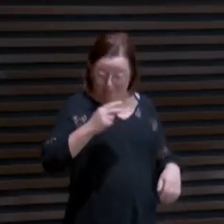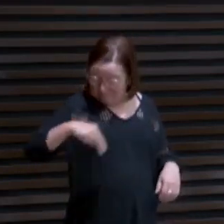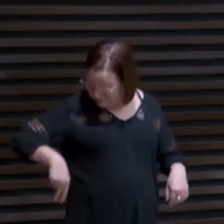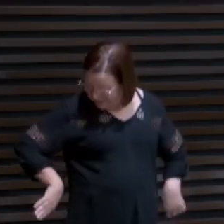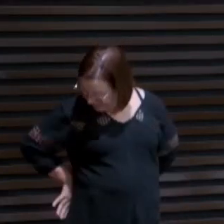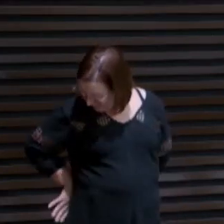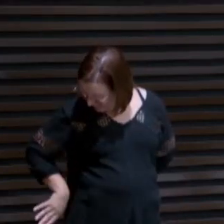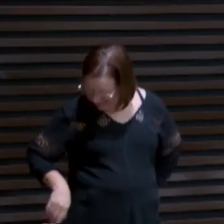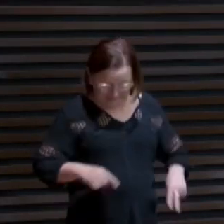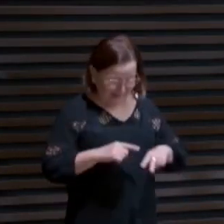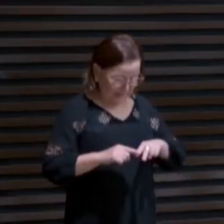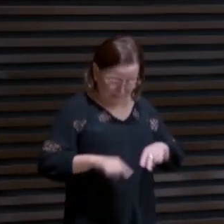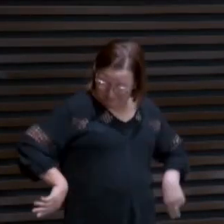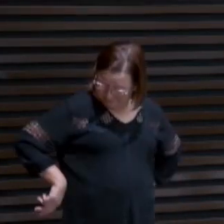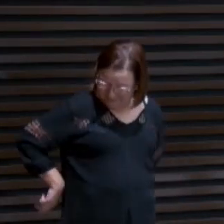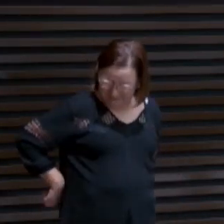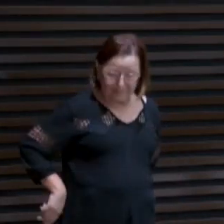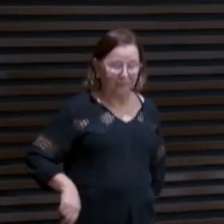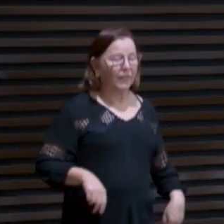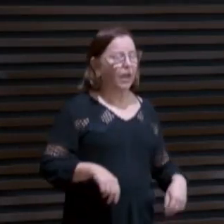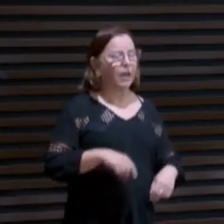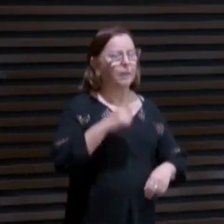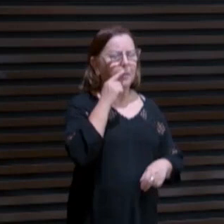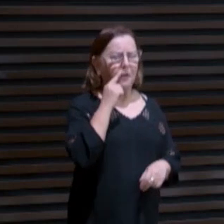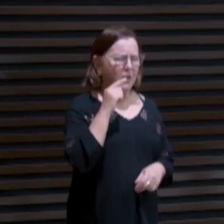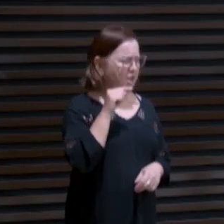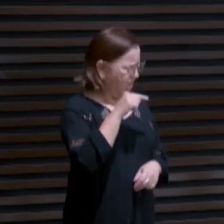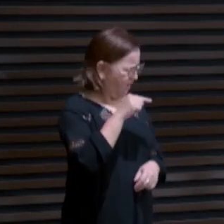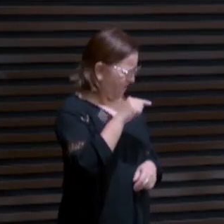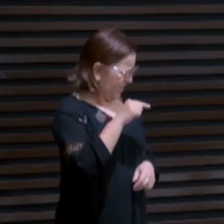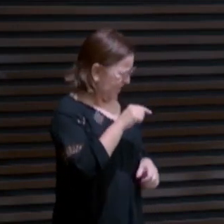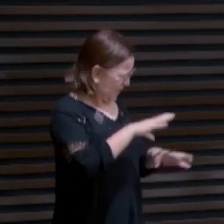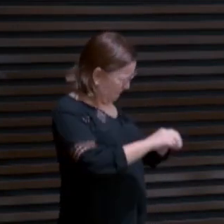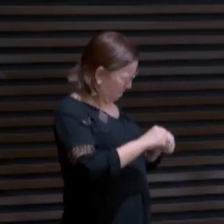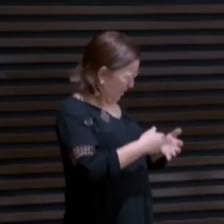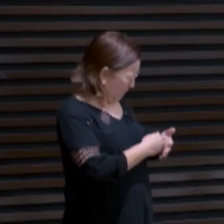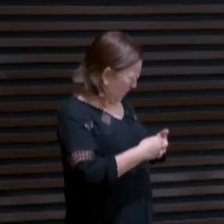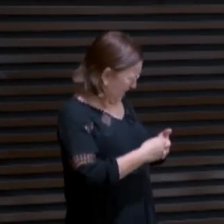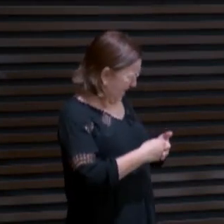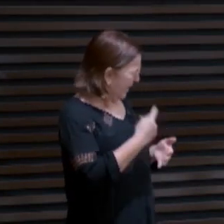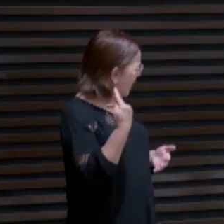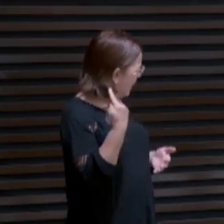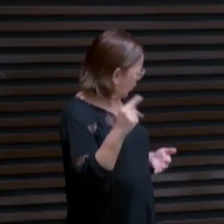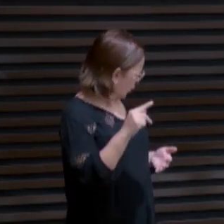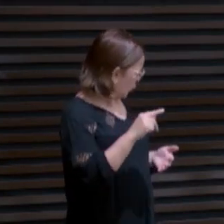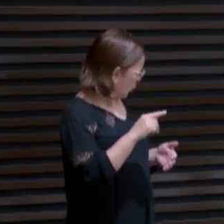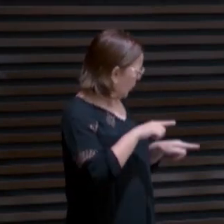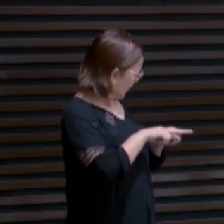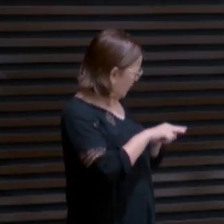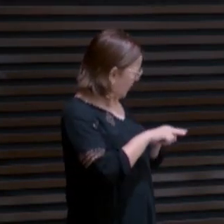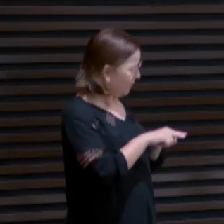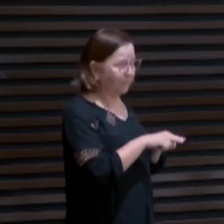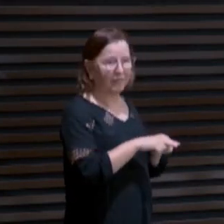Aparecia as pernas, ele disse assim, Júnior, você pegou a boneca da sua irmã? Ele não sabia falar.